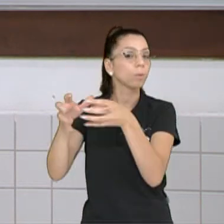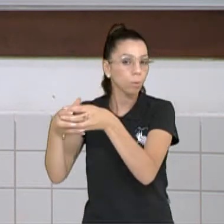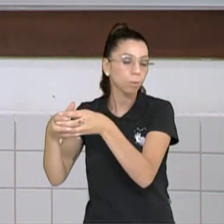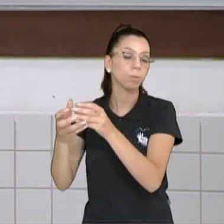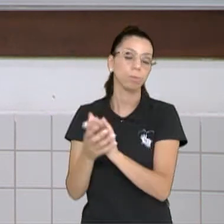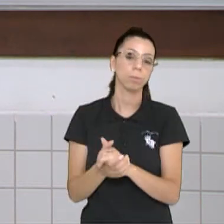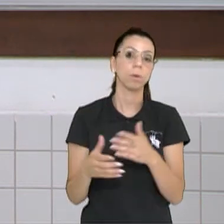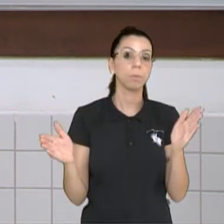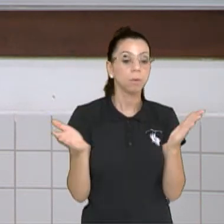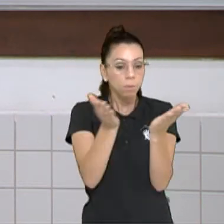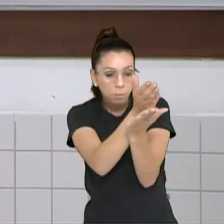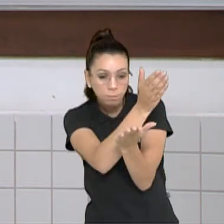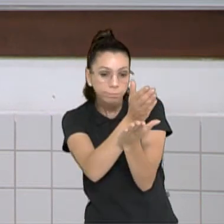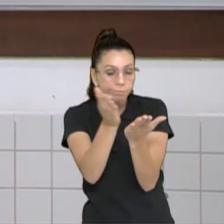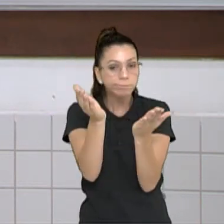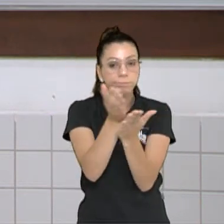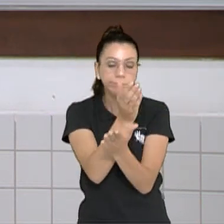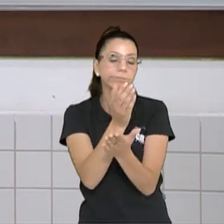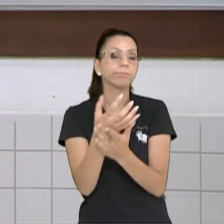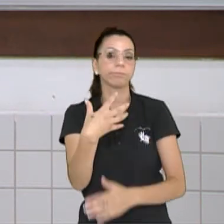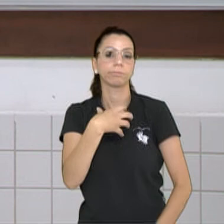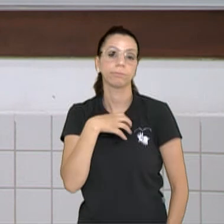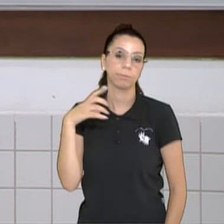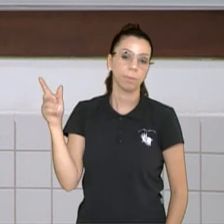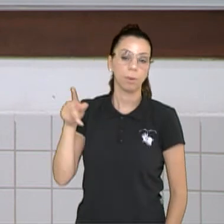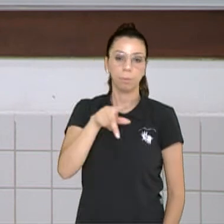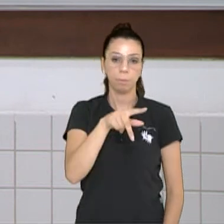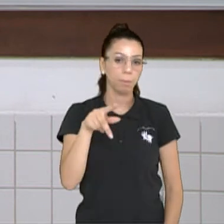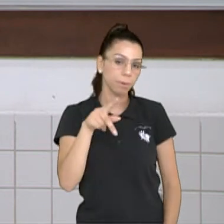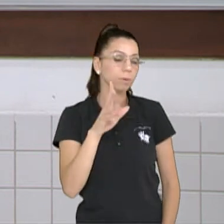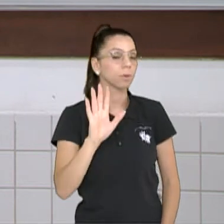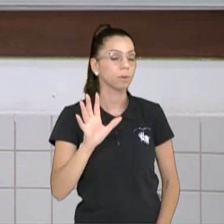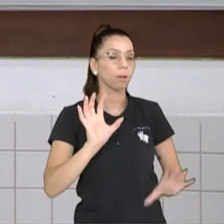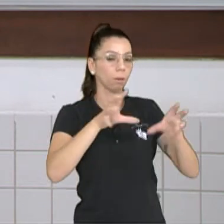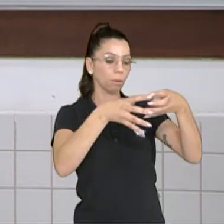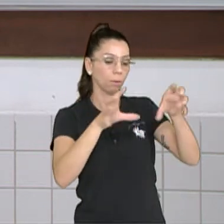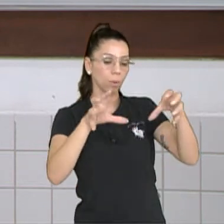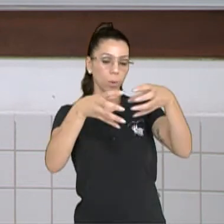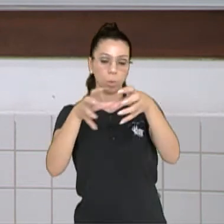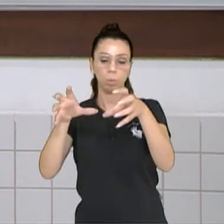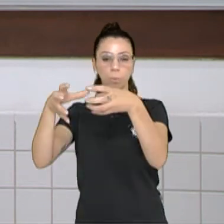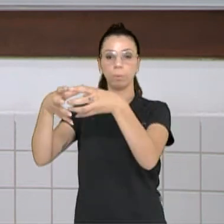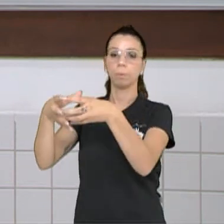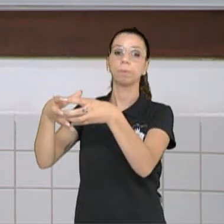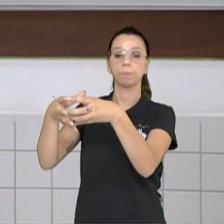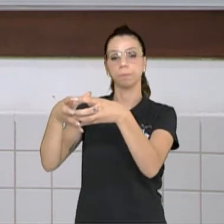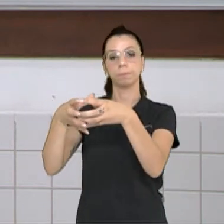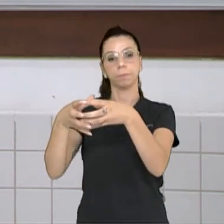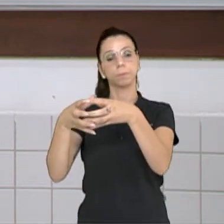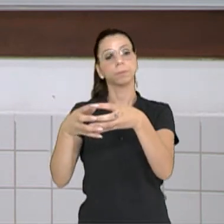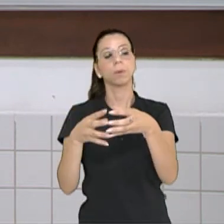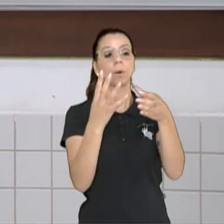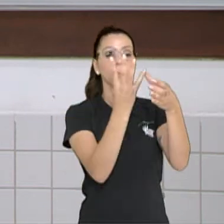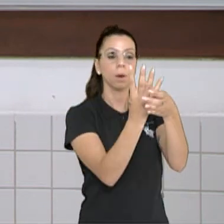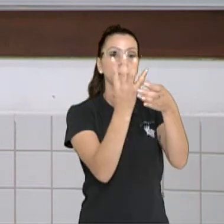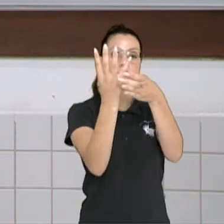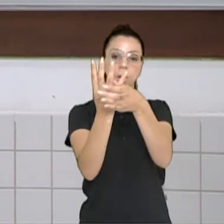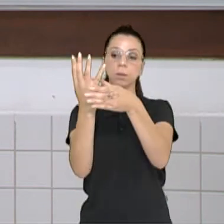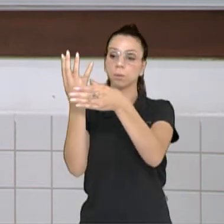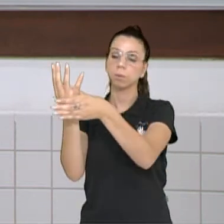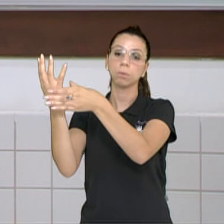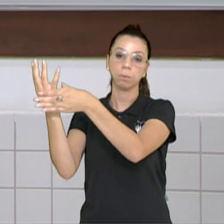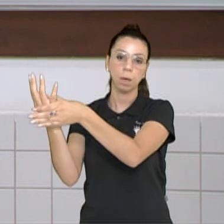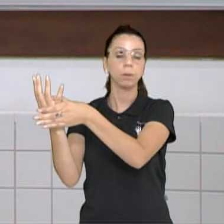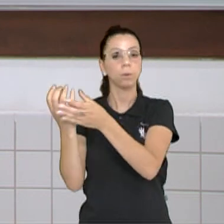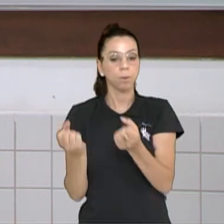Vamos separar aqui dessa forma. O professor agora tem lá os grupinhos todos separados de 4 em 4